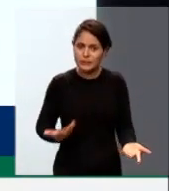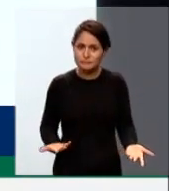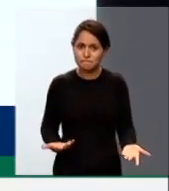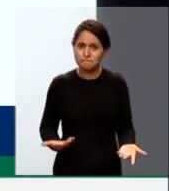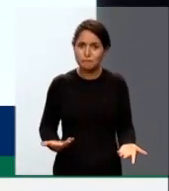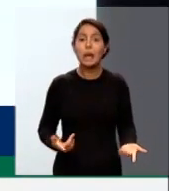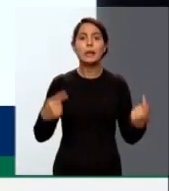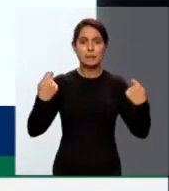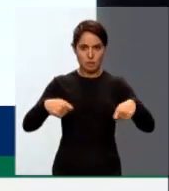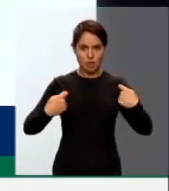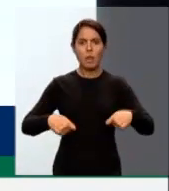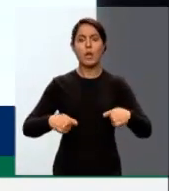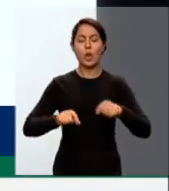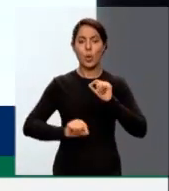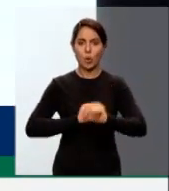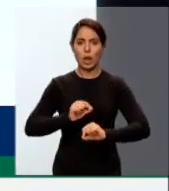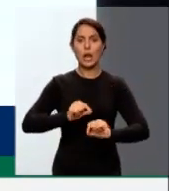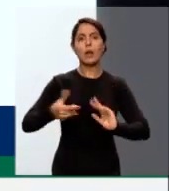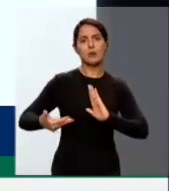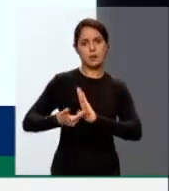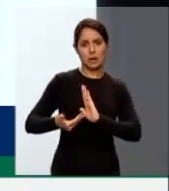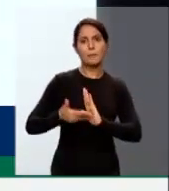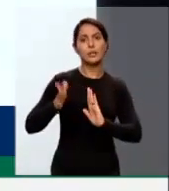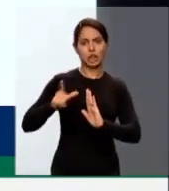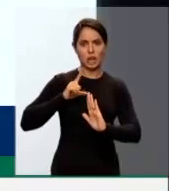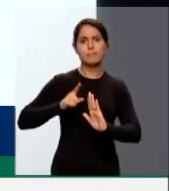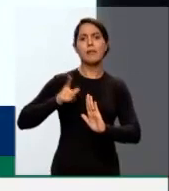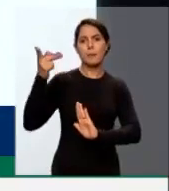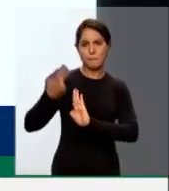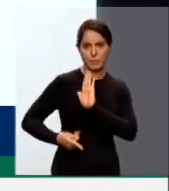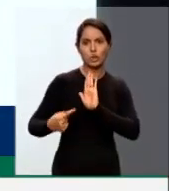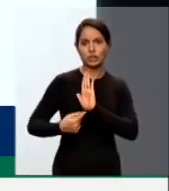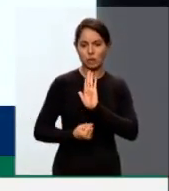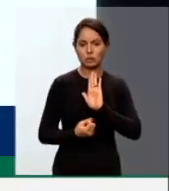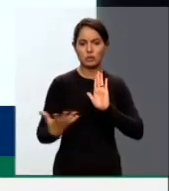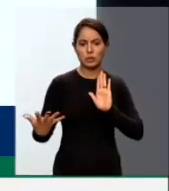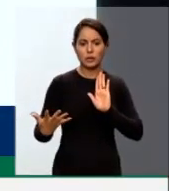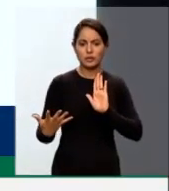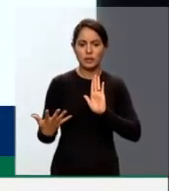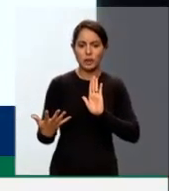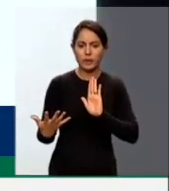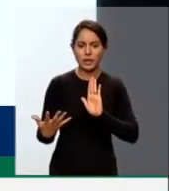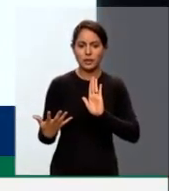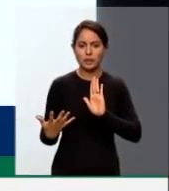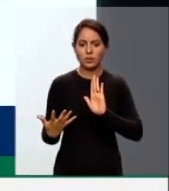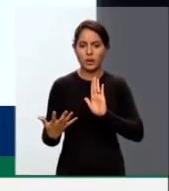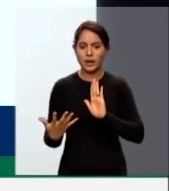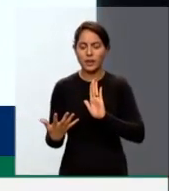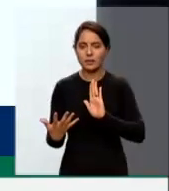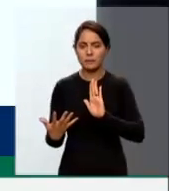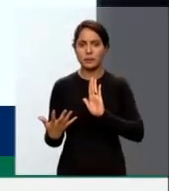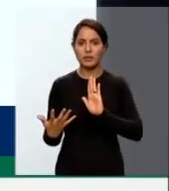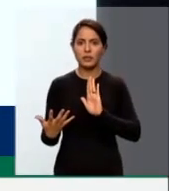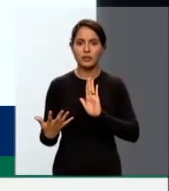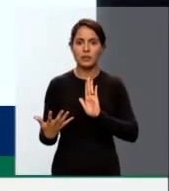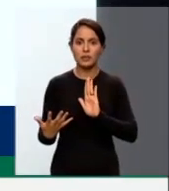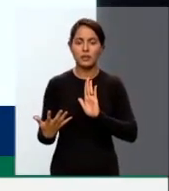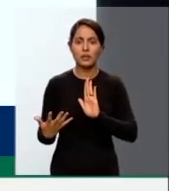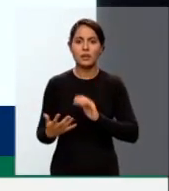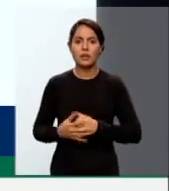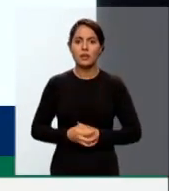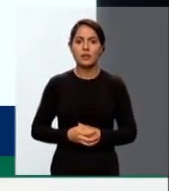na Câmara Federal, como uma que faço parte com deputados negros e negras de diferentes partidos, que é o